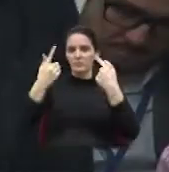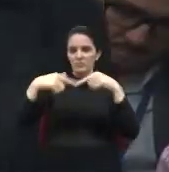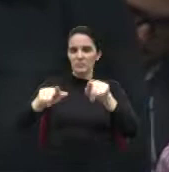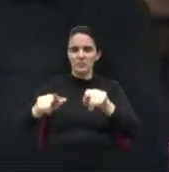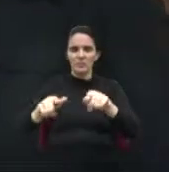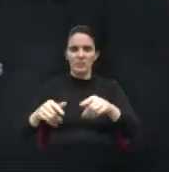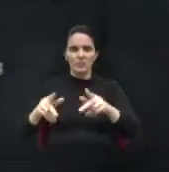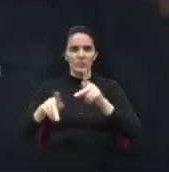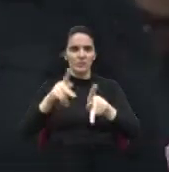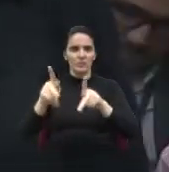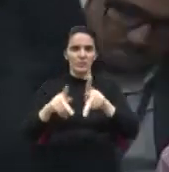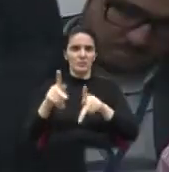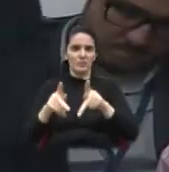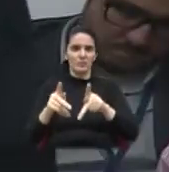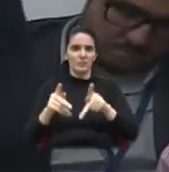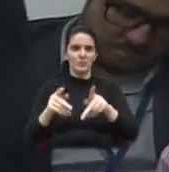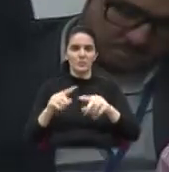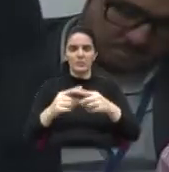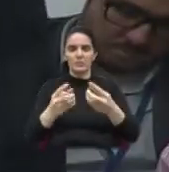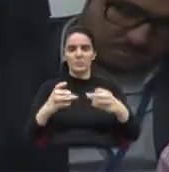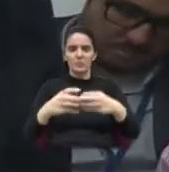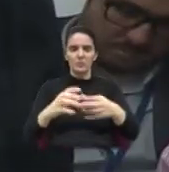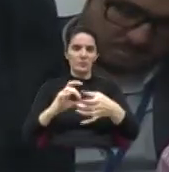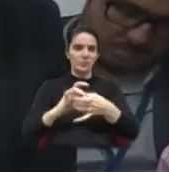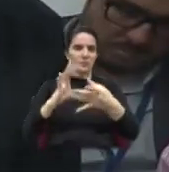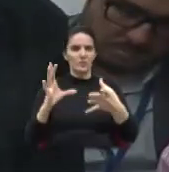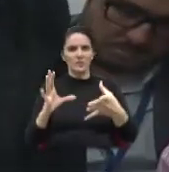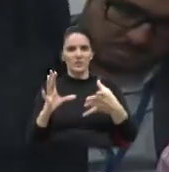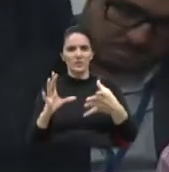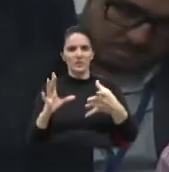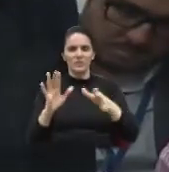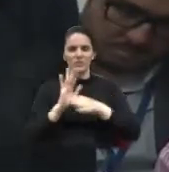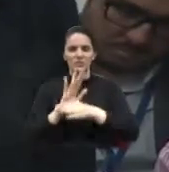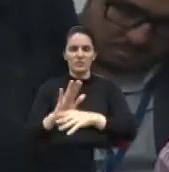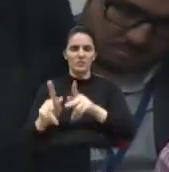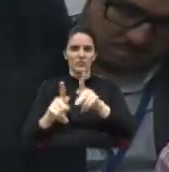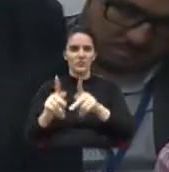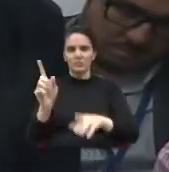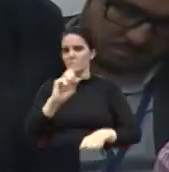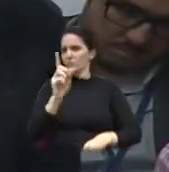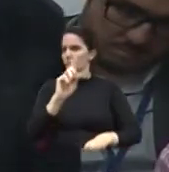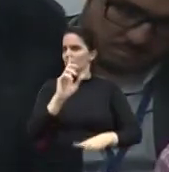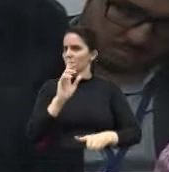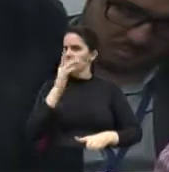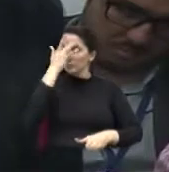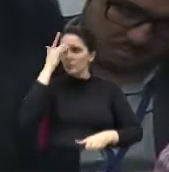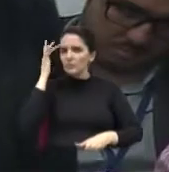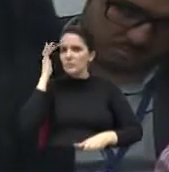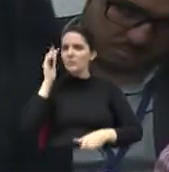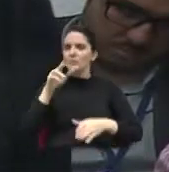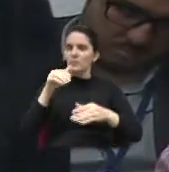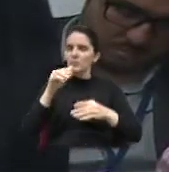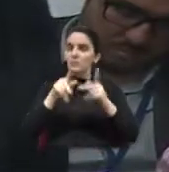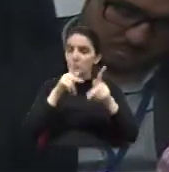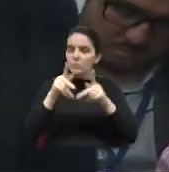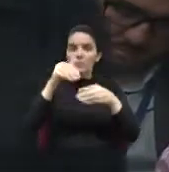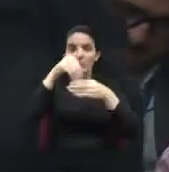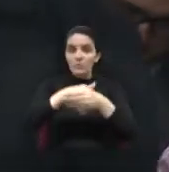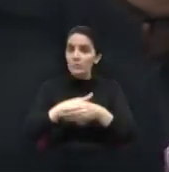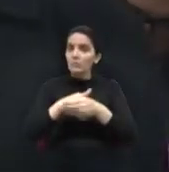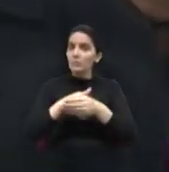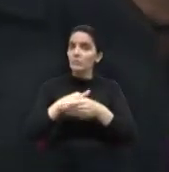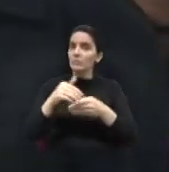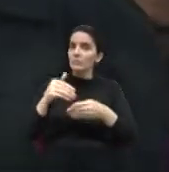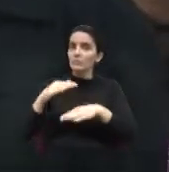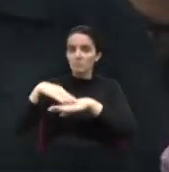povo, eu como independente vou fazer isso, fazer aquilo. Você vai fazer em cima do seu voto, que vale um voto. Um voto. O que teve